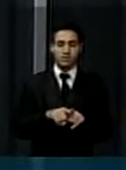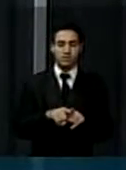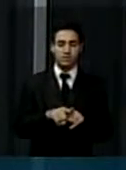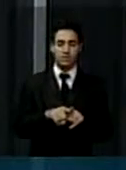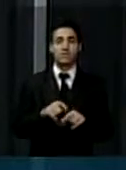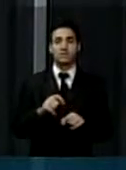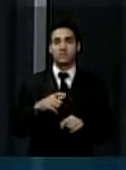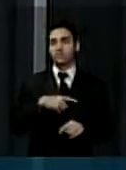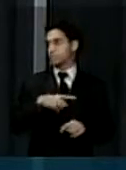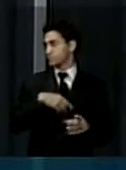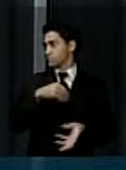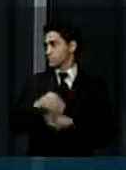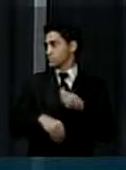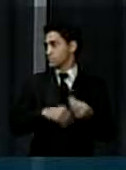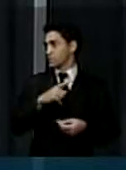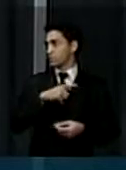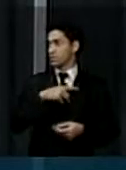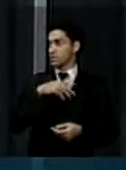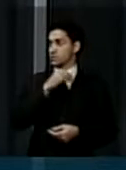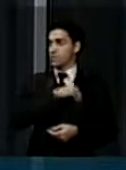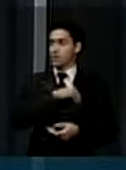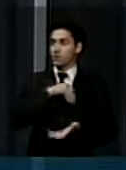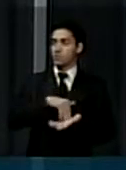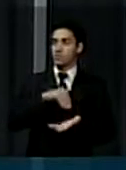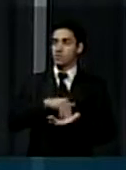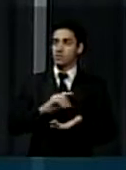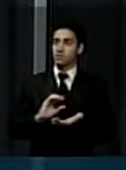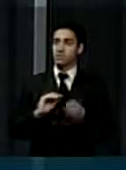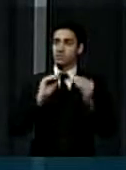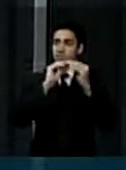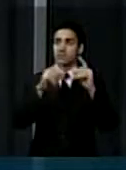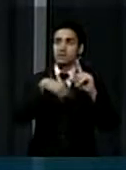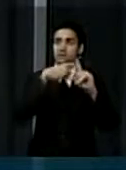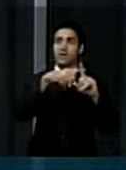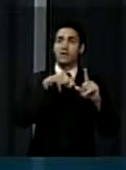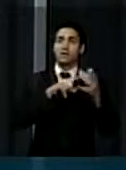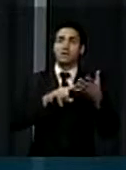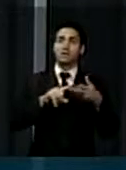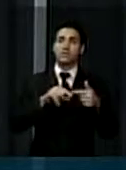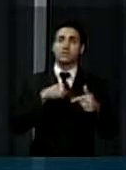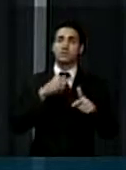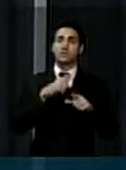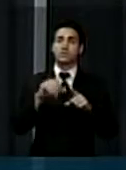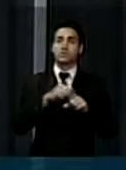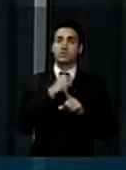misturando aumento do salário mínimo com expansão dos programas sociais.